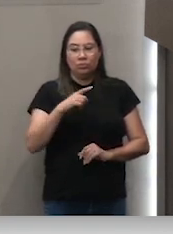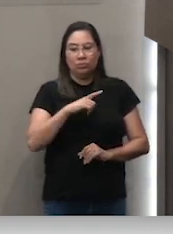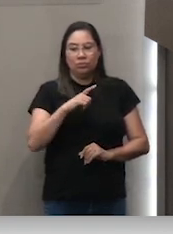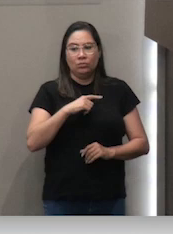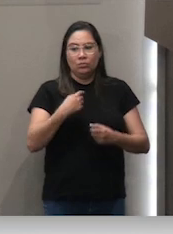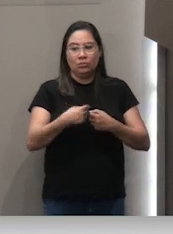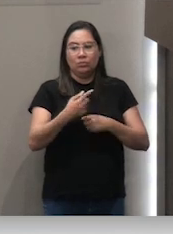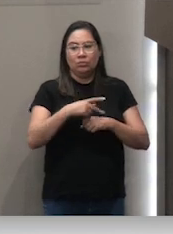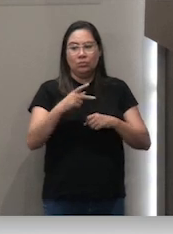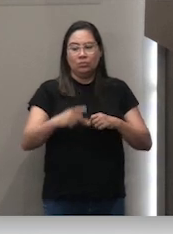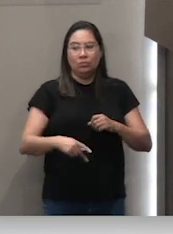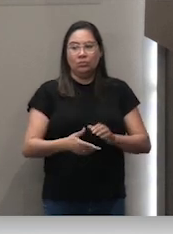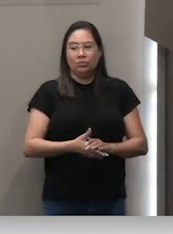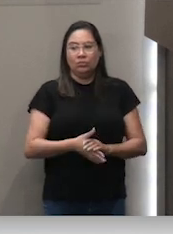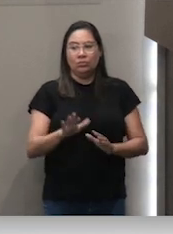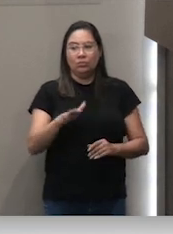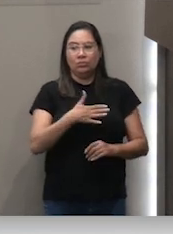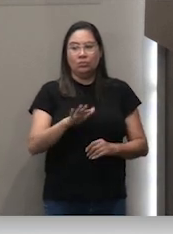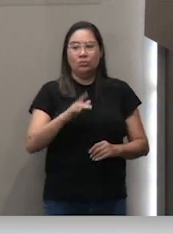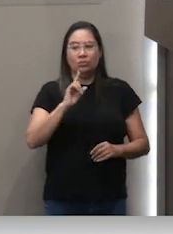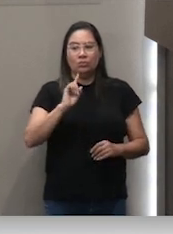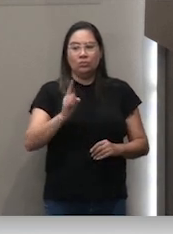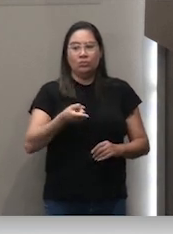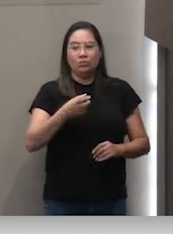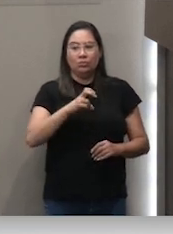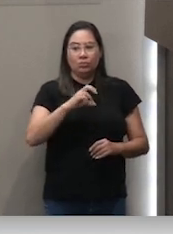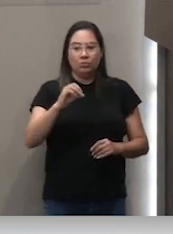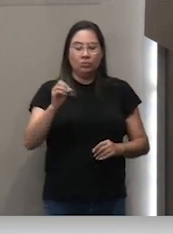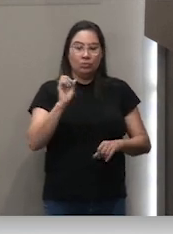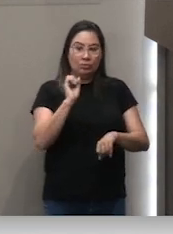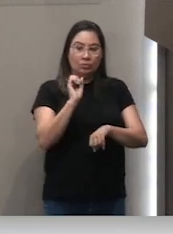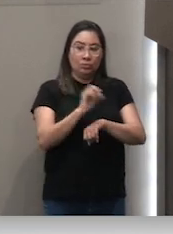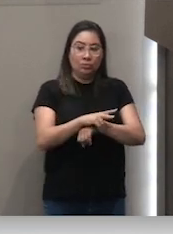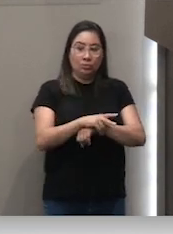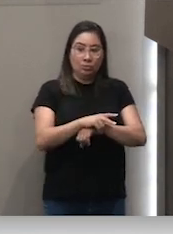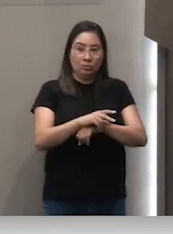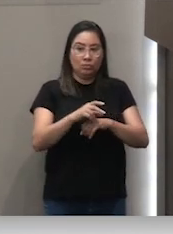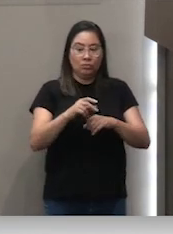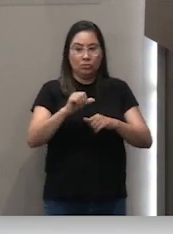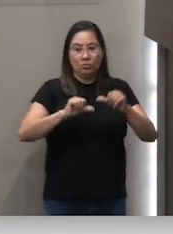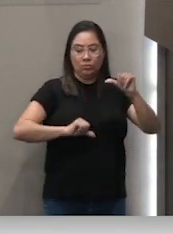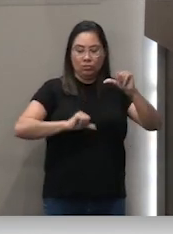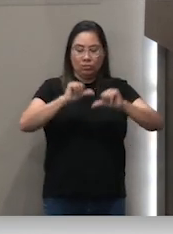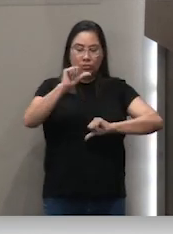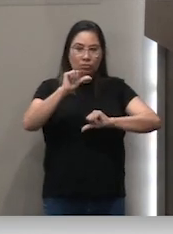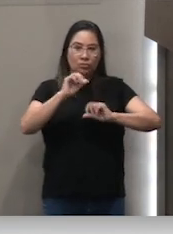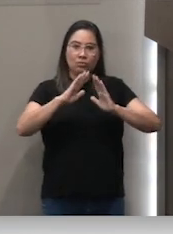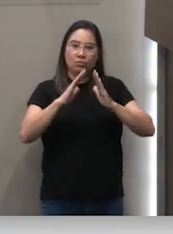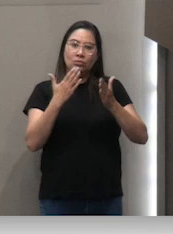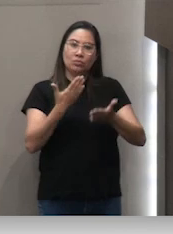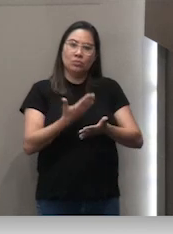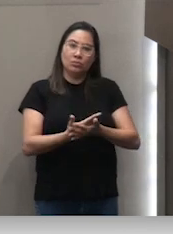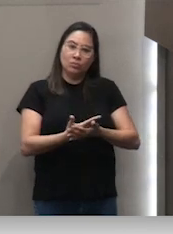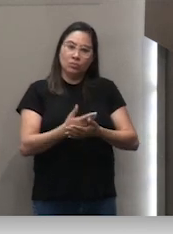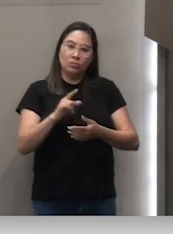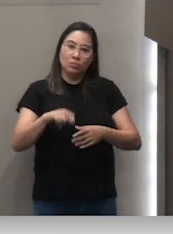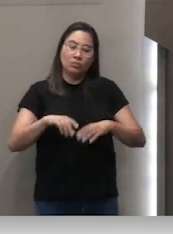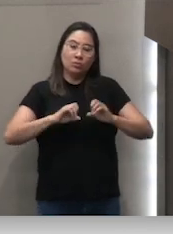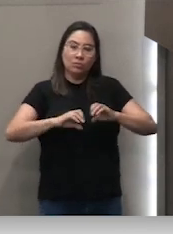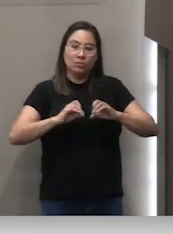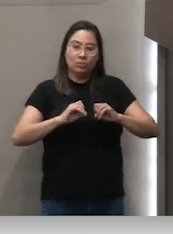município de Passo Fundo, então, com aproximadamente 1.500 vagas no turno inverso aqui do município de Passo Fundo. E o que é a educação